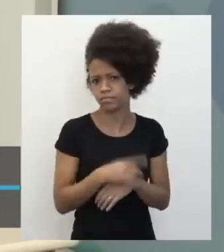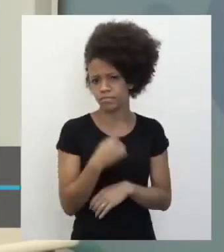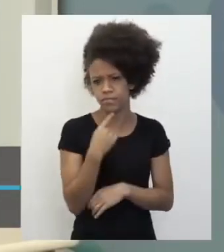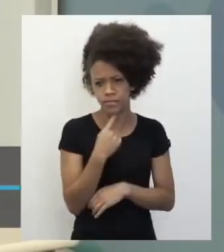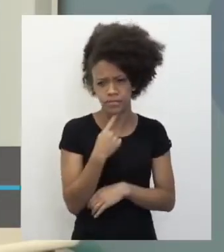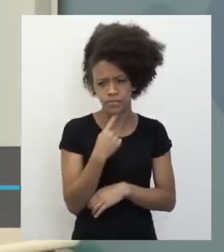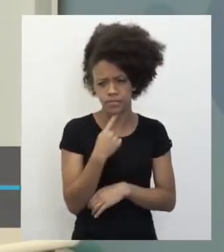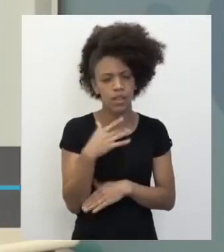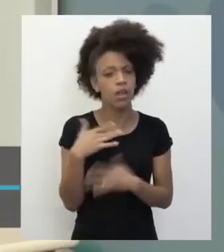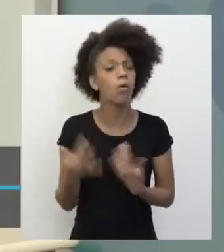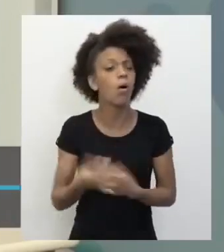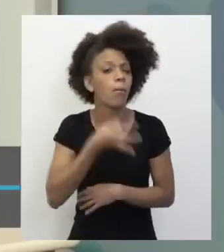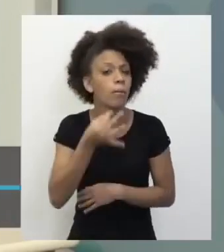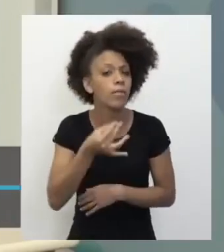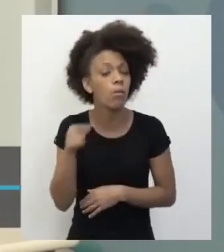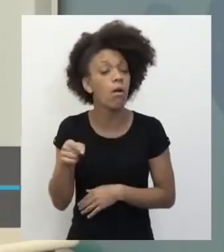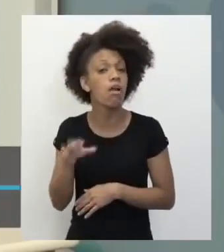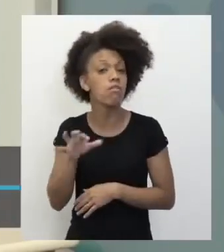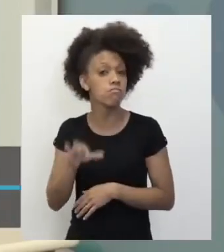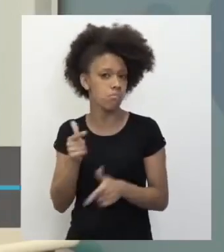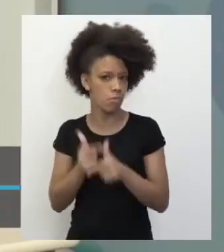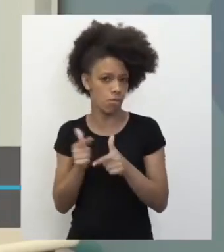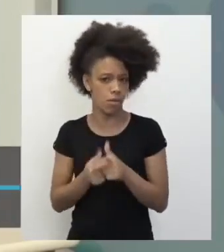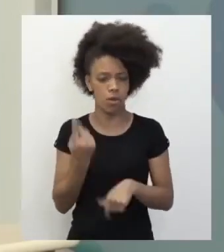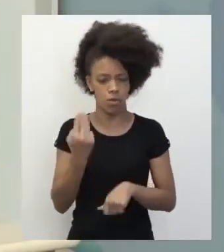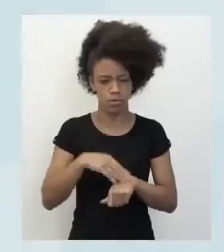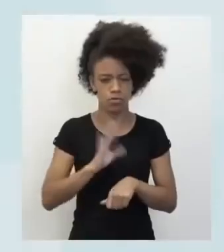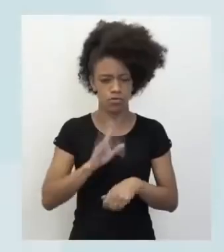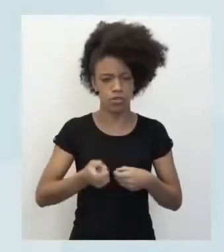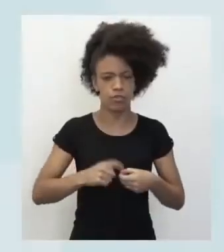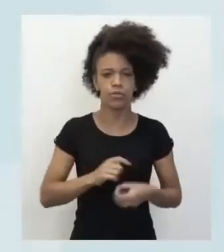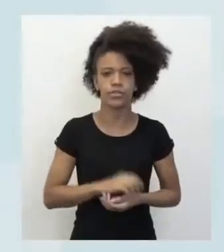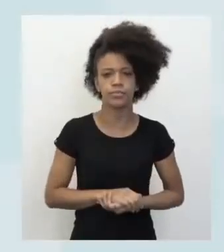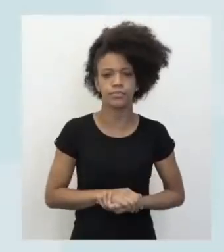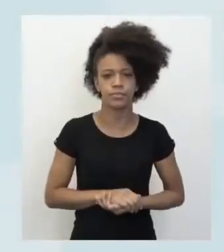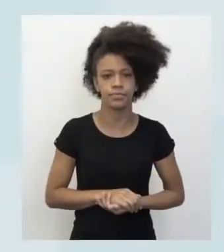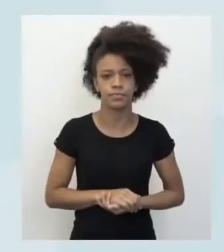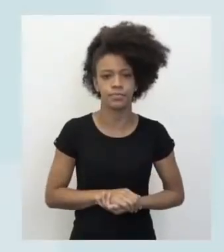Qual a sua opinião em relação a essa situação? Um minutinho e a gente já volta.